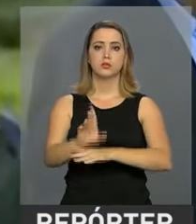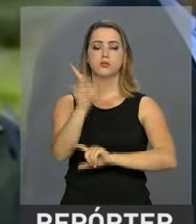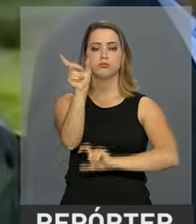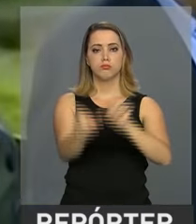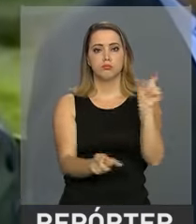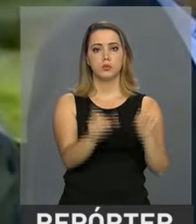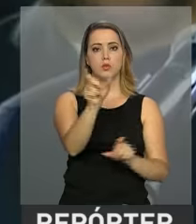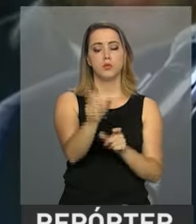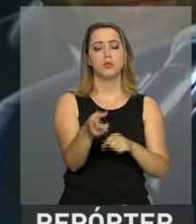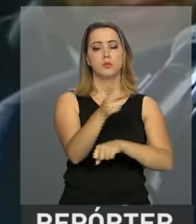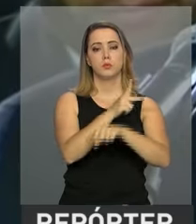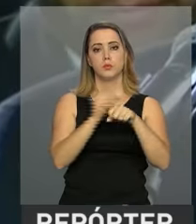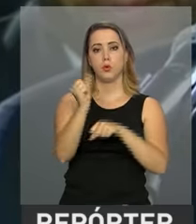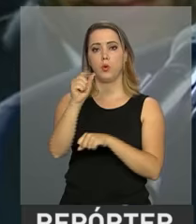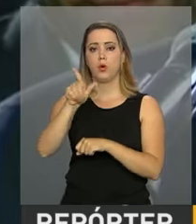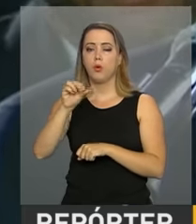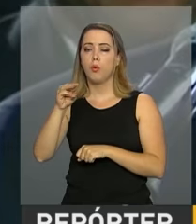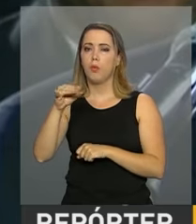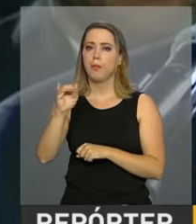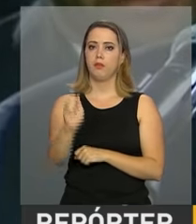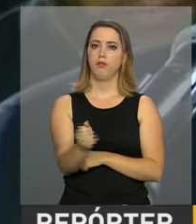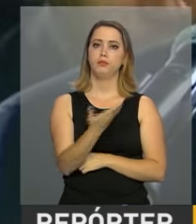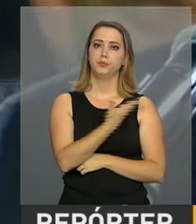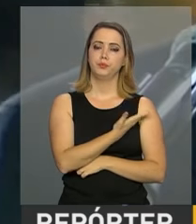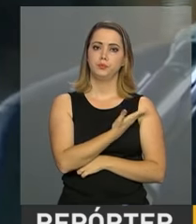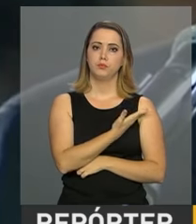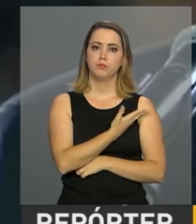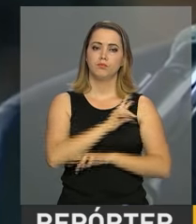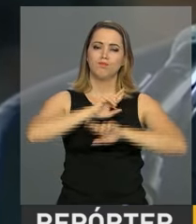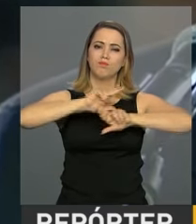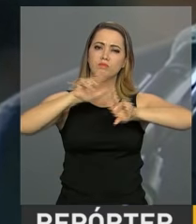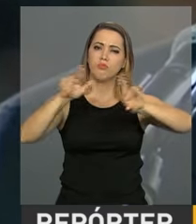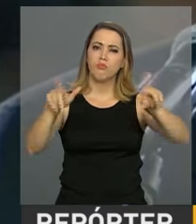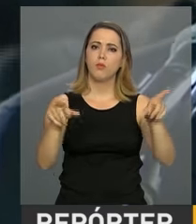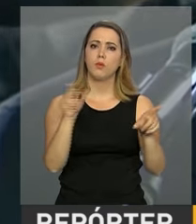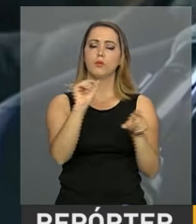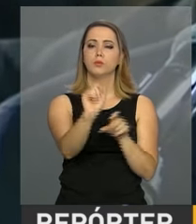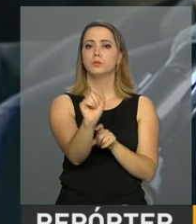dos colombianos. As inúmeras